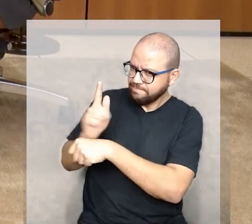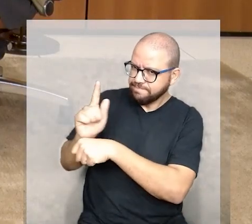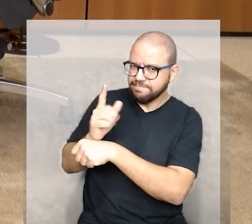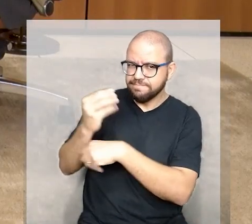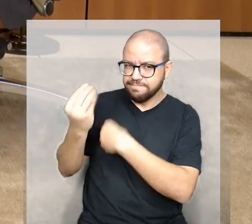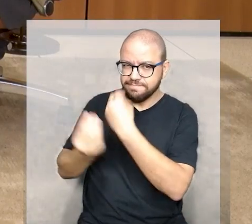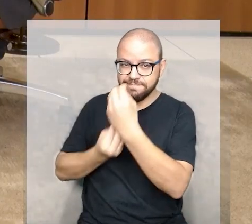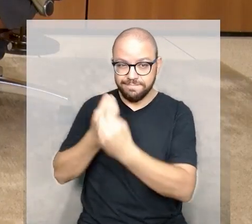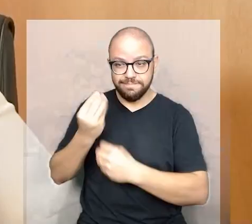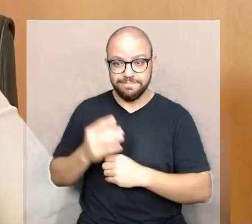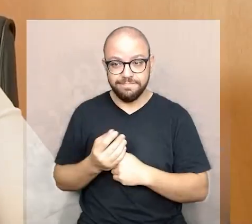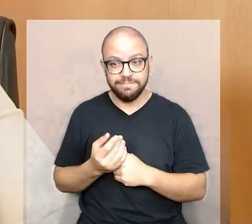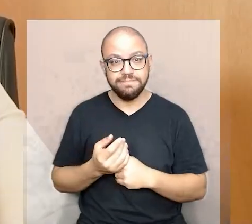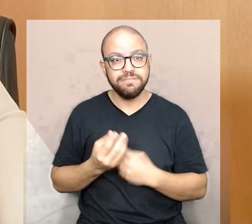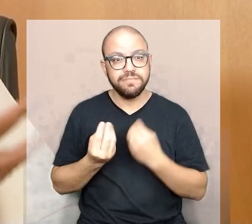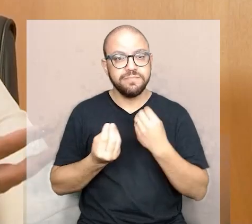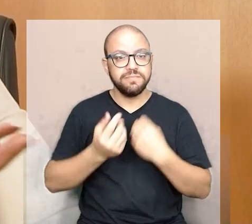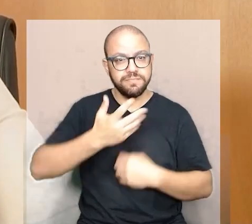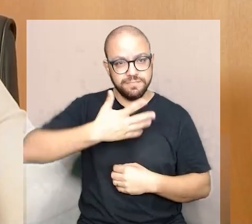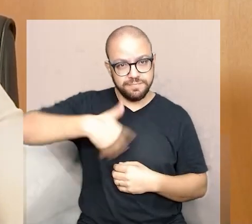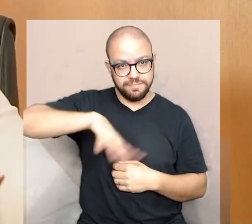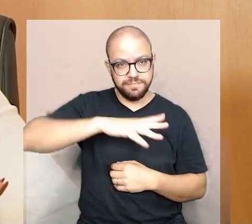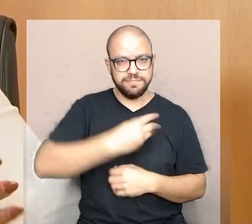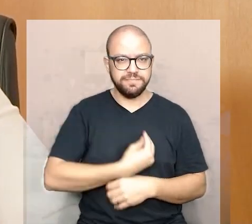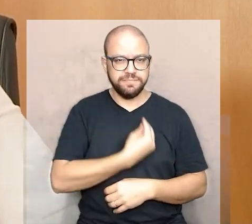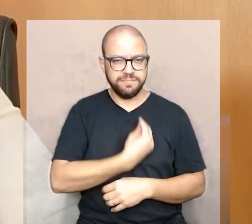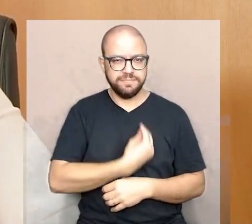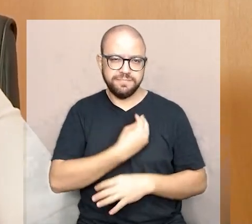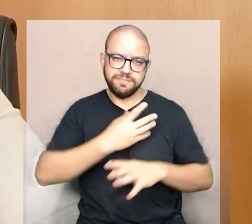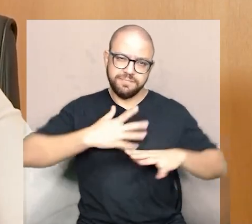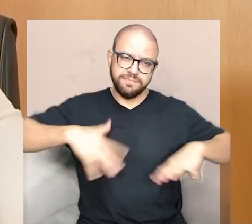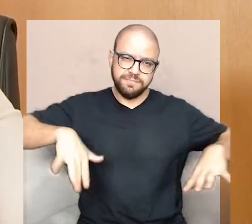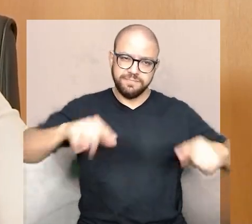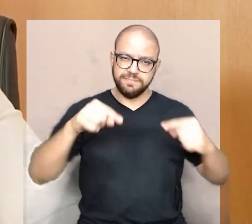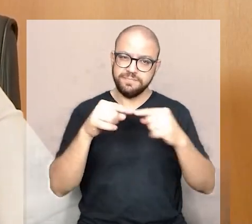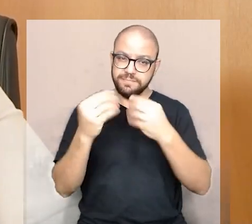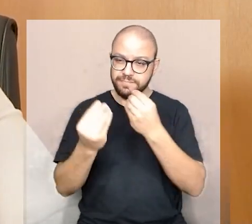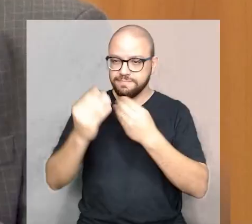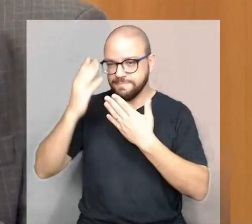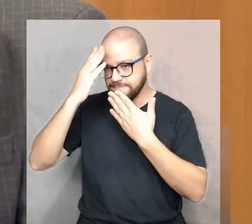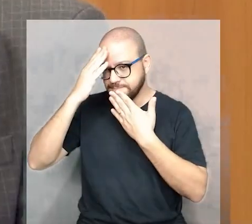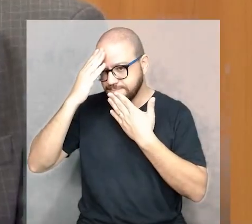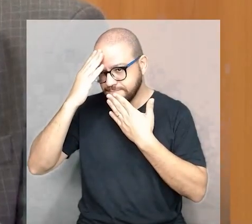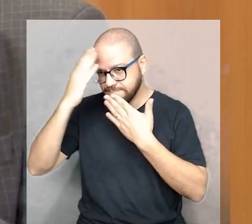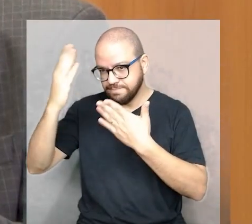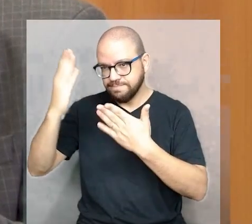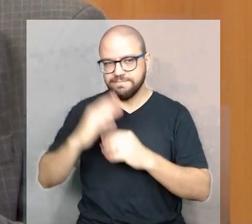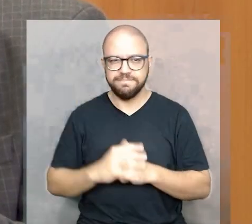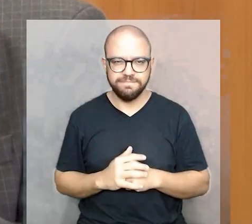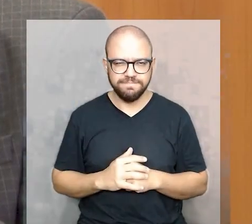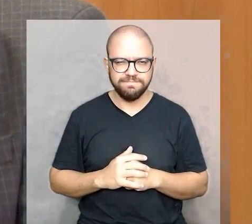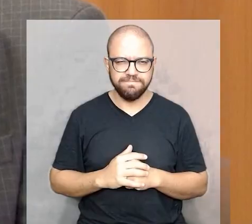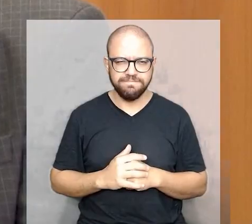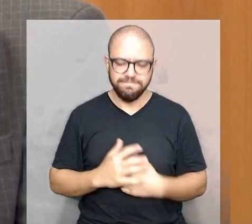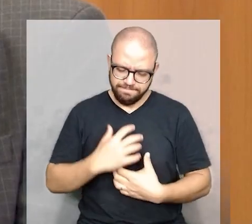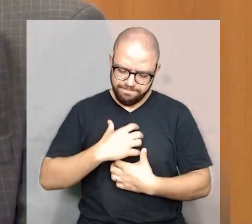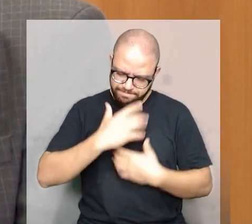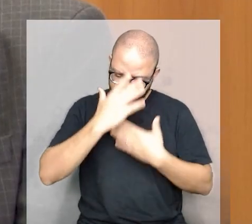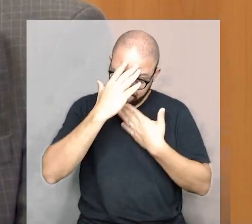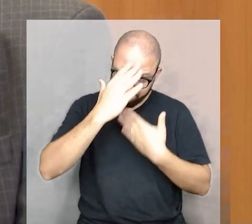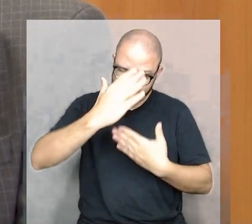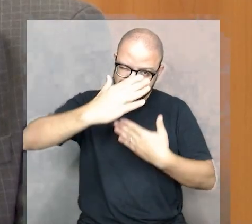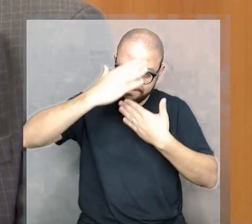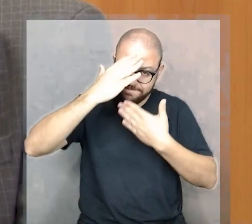que o MPT atuou e como que isso refletiu na vida de todos nós. Muito obrigada, viu? Obrigado. A gente tem somente a